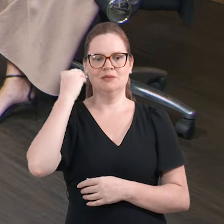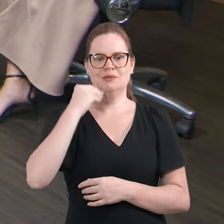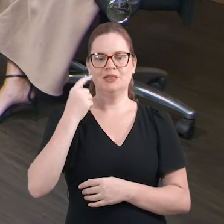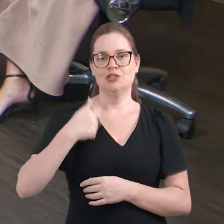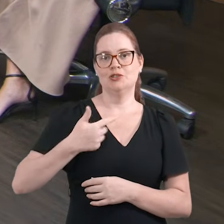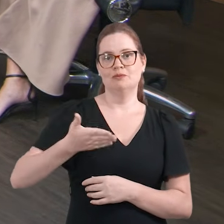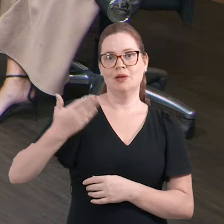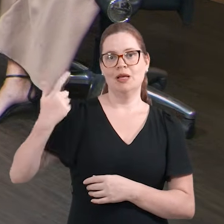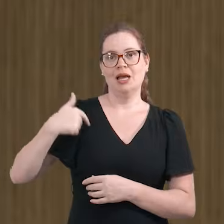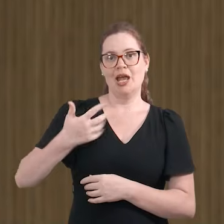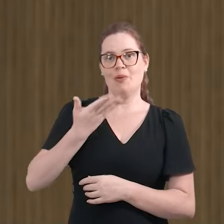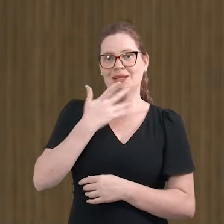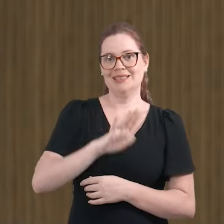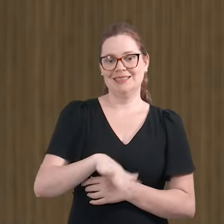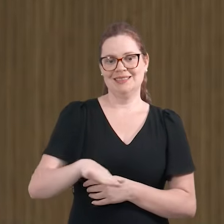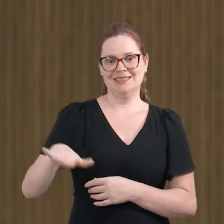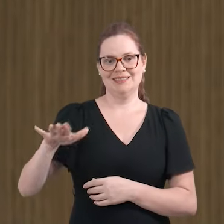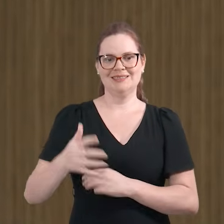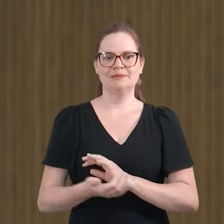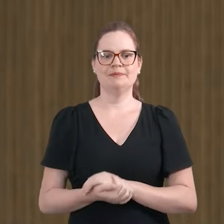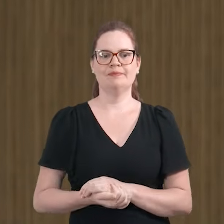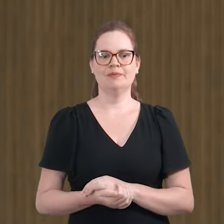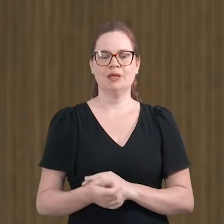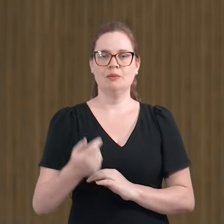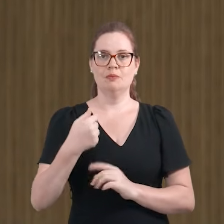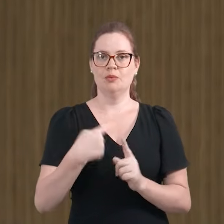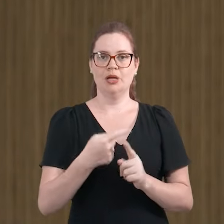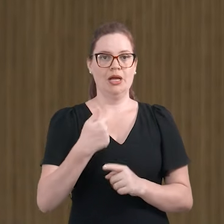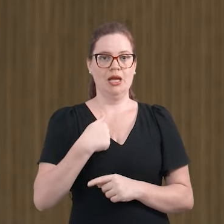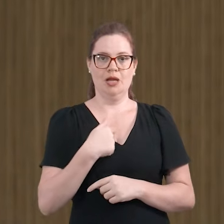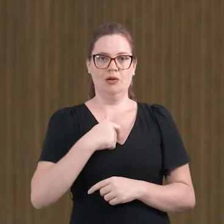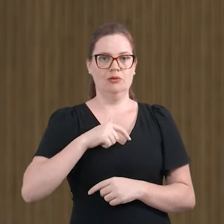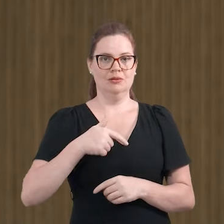de una experiencia desde cuando era más pequeña.